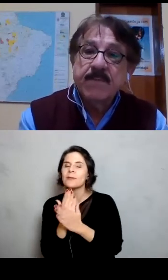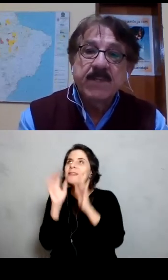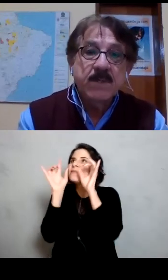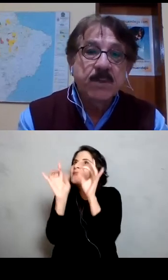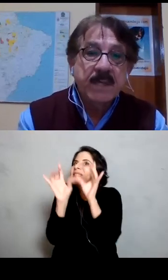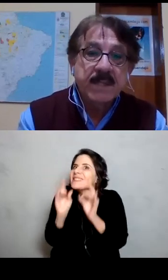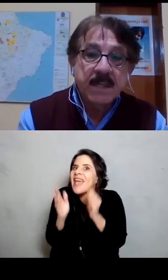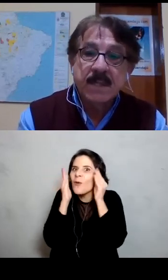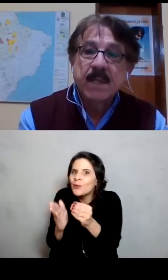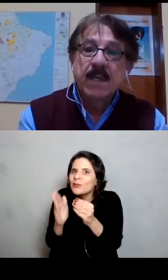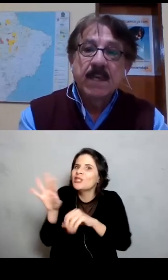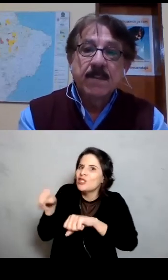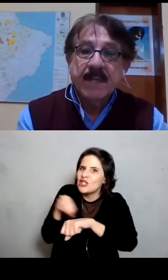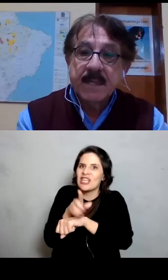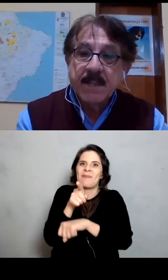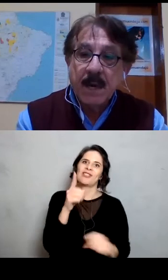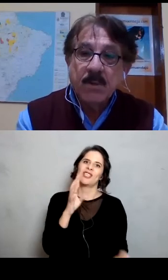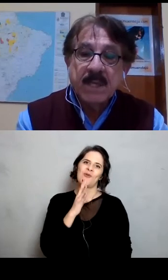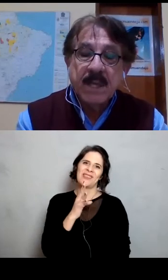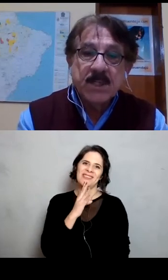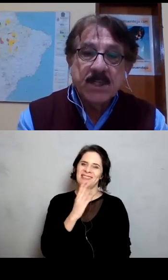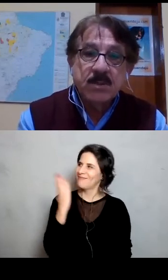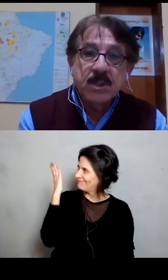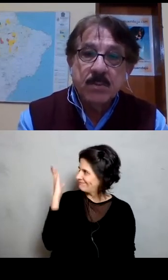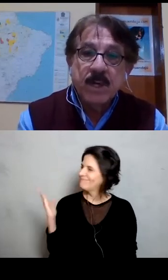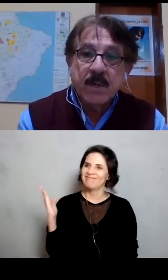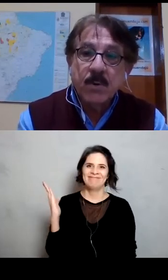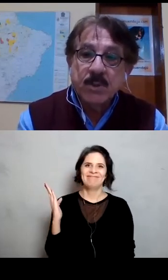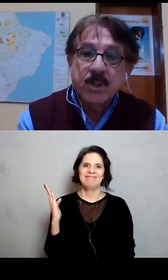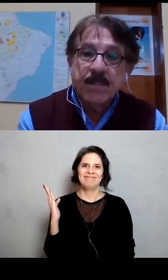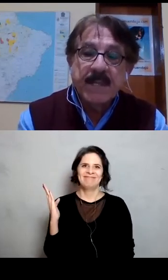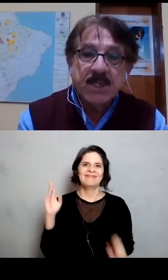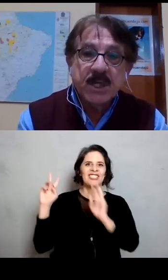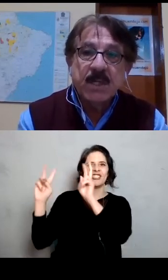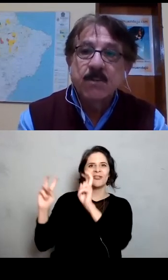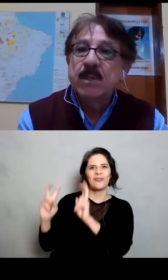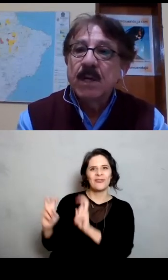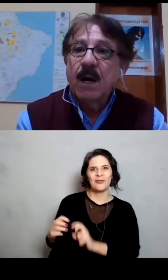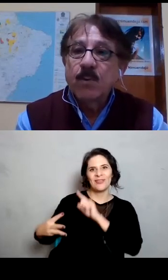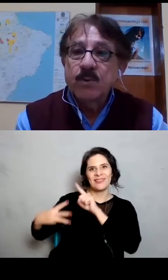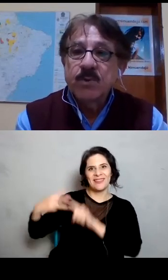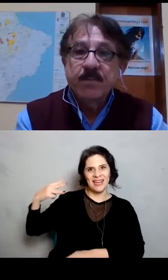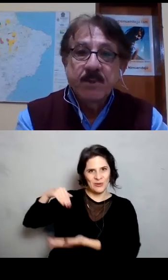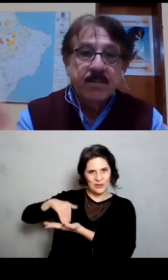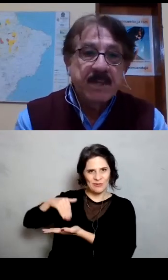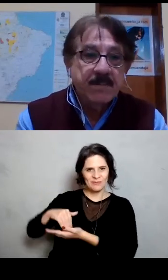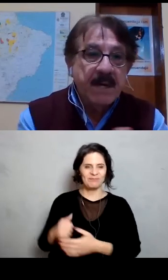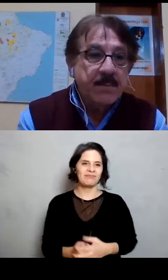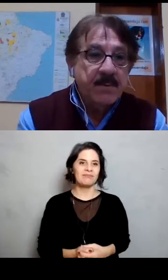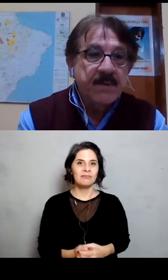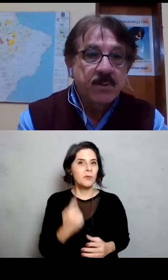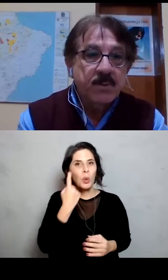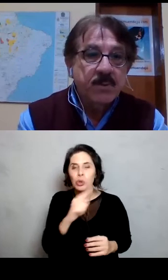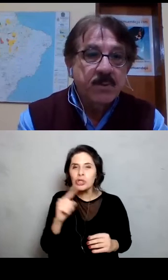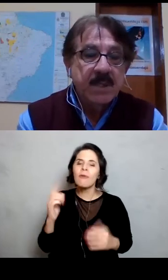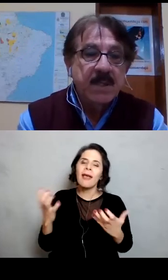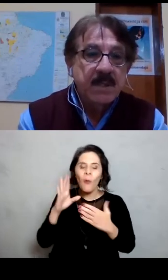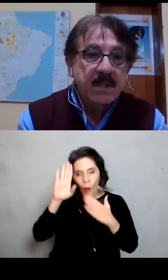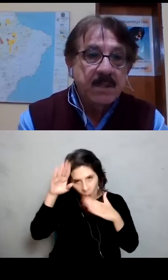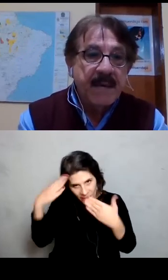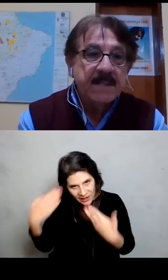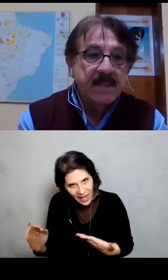entre índios. Todos os anos eles produzem para a Semana dos Povos Indígenas um materialzinho para uso nas comunidades, nas escolas e tal,